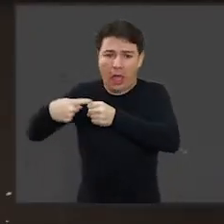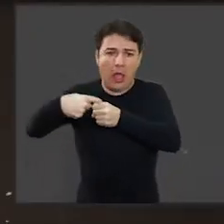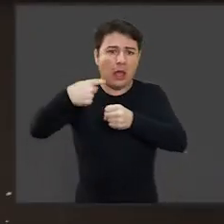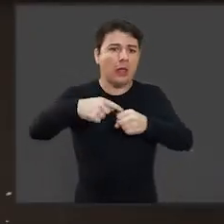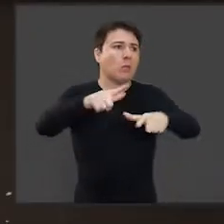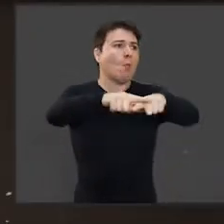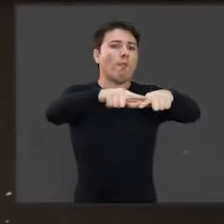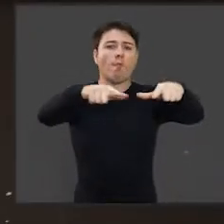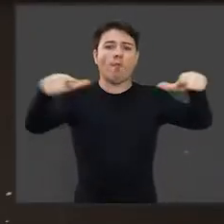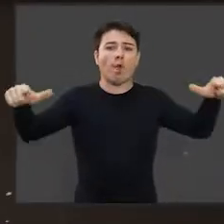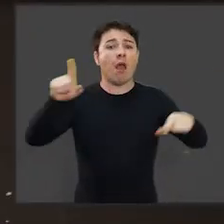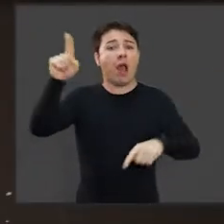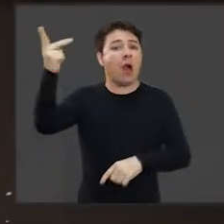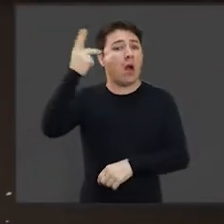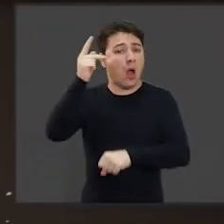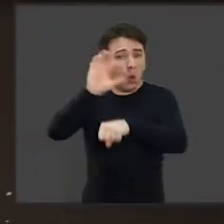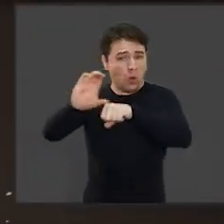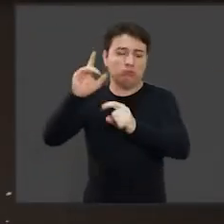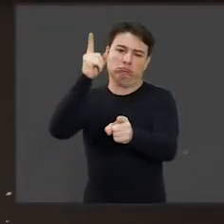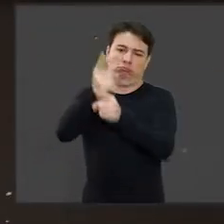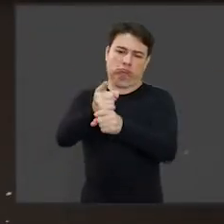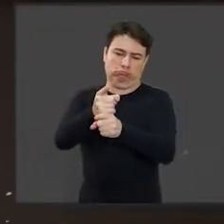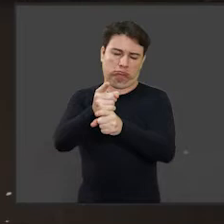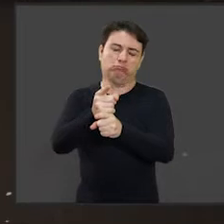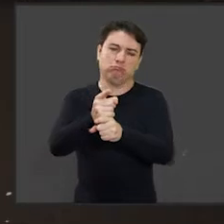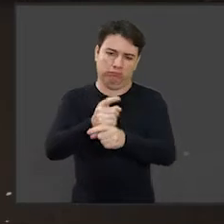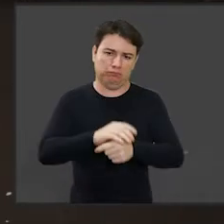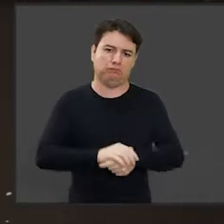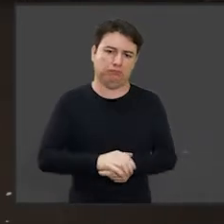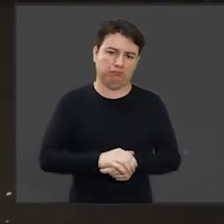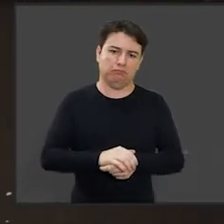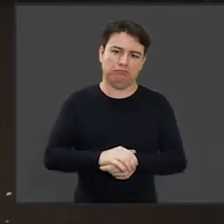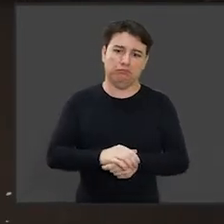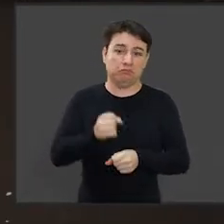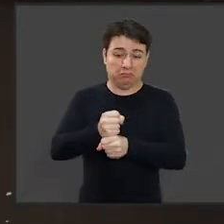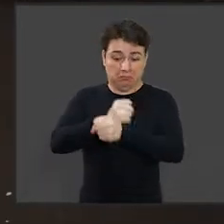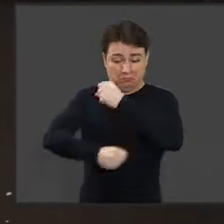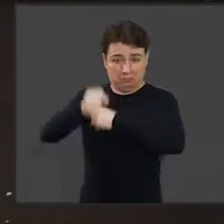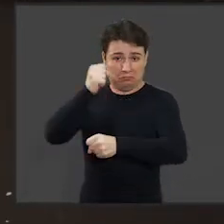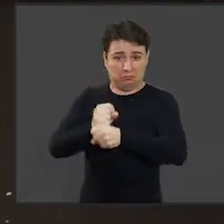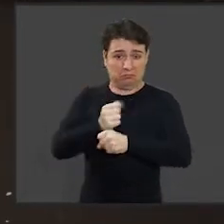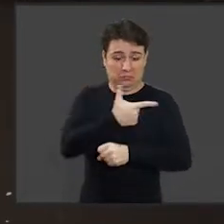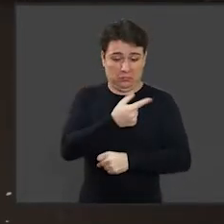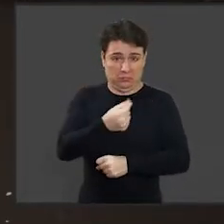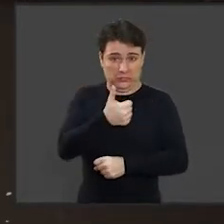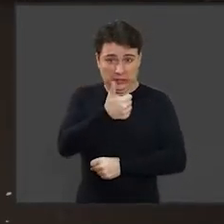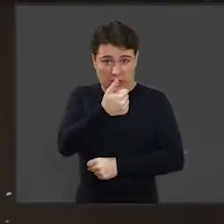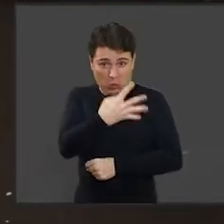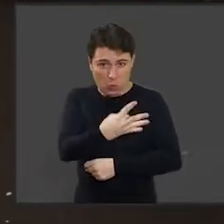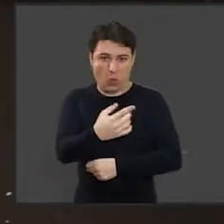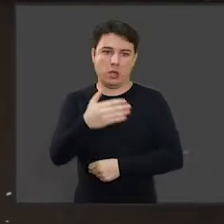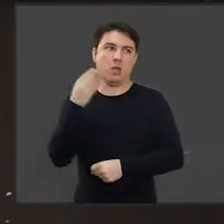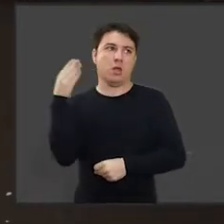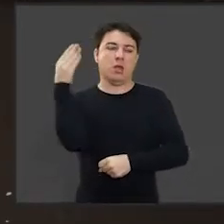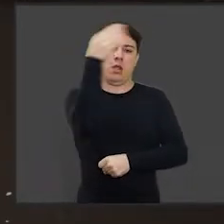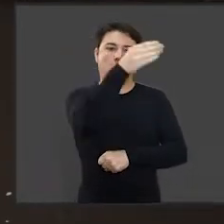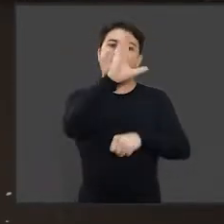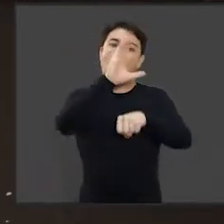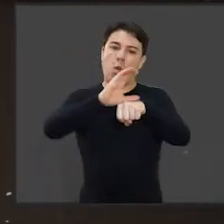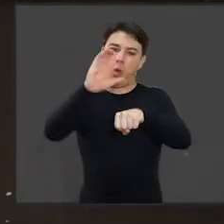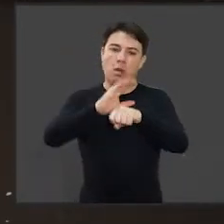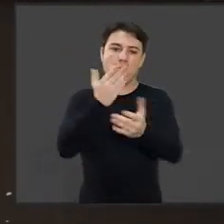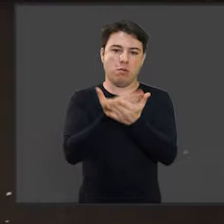e eu só encontrei em São Paulo. Não encontrava aqui na região de maneira nenhuma, e aí eu fui para lá. Isso